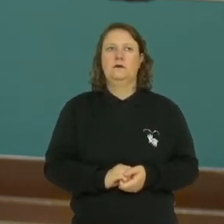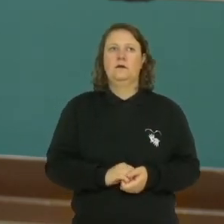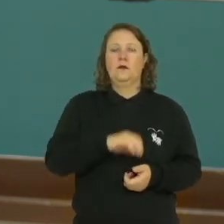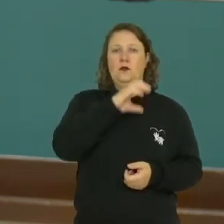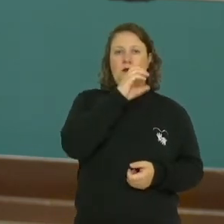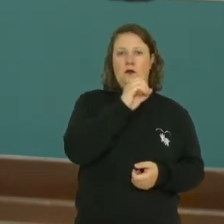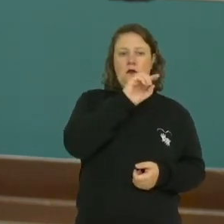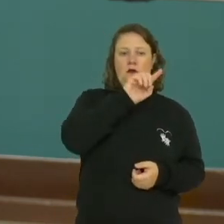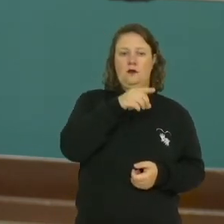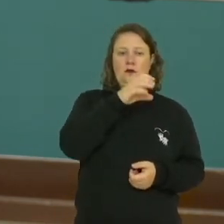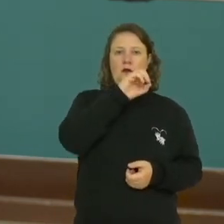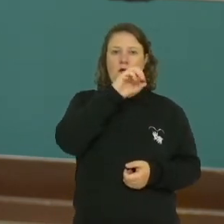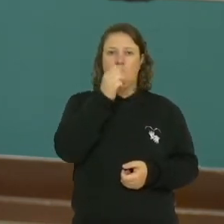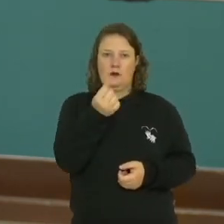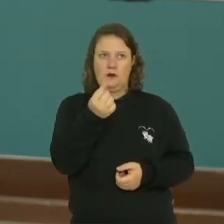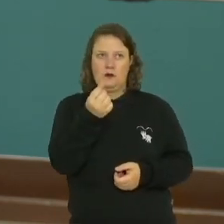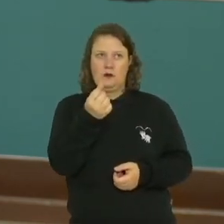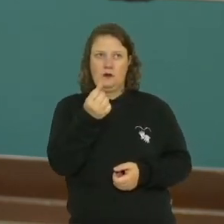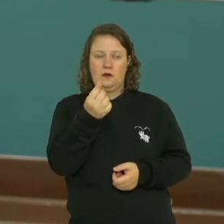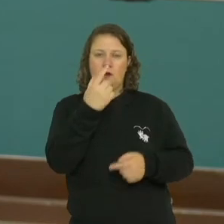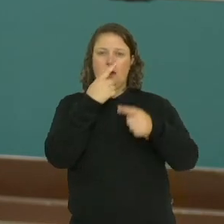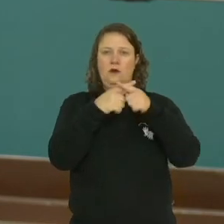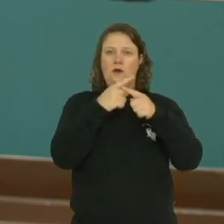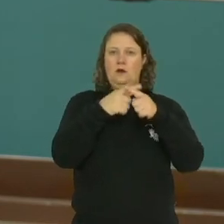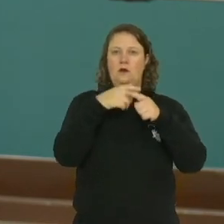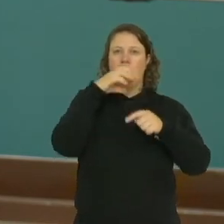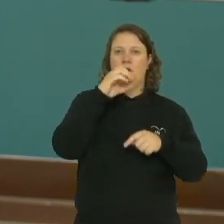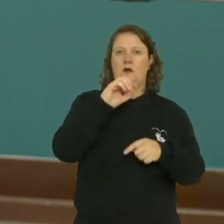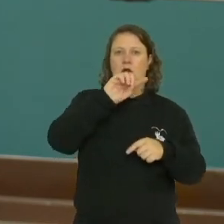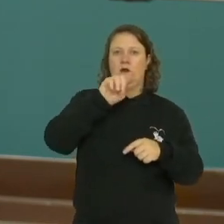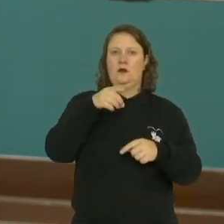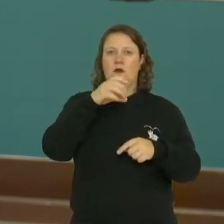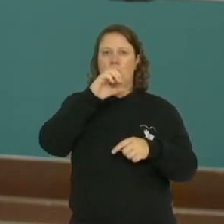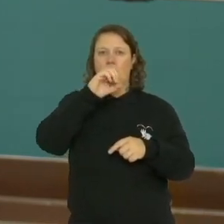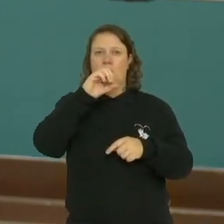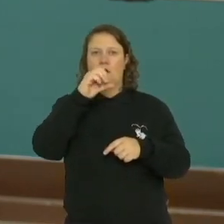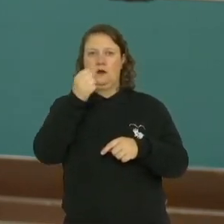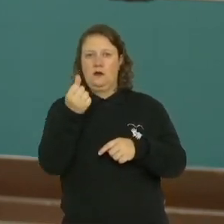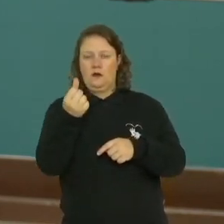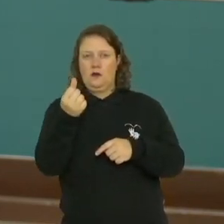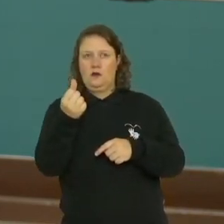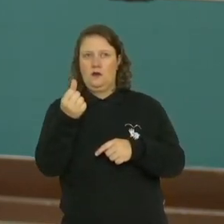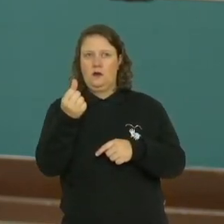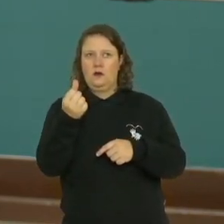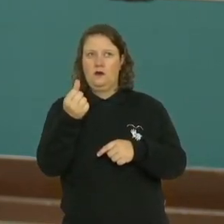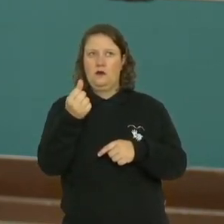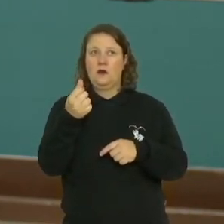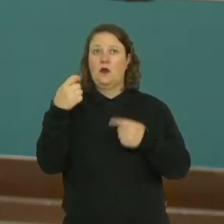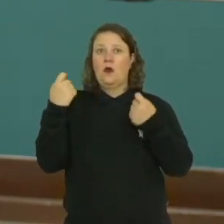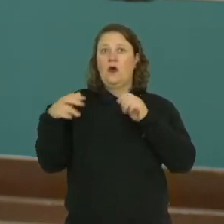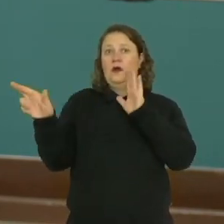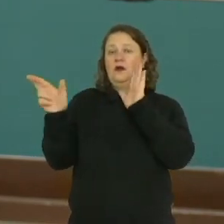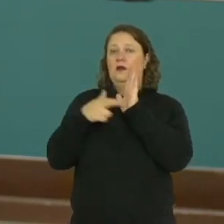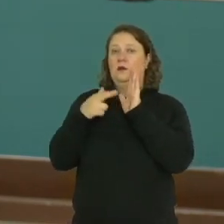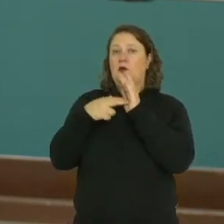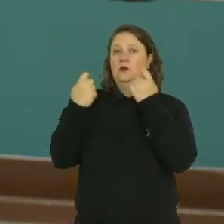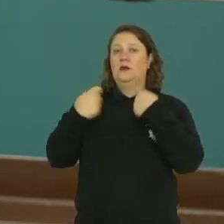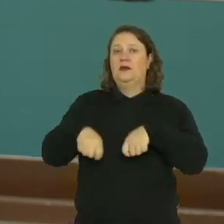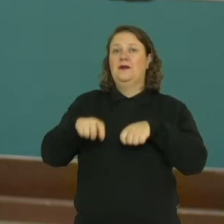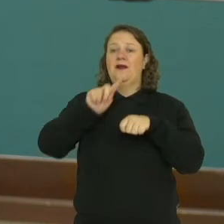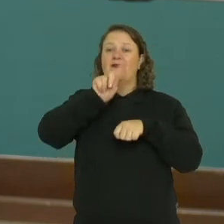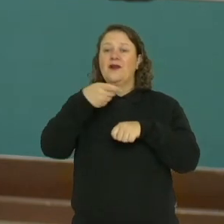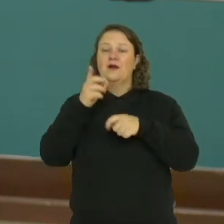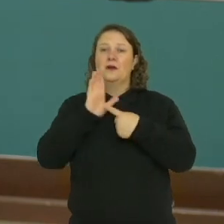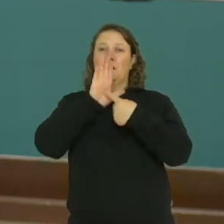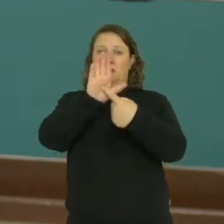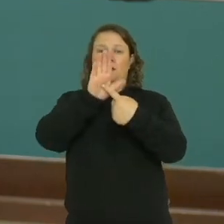número tinha 2 casas decimais, esse tinha 2 casas, então a minha resposta tem que ter 4 casas decimais. 0,5